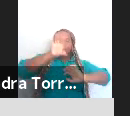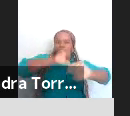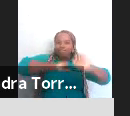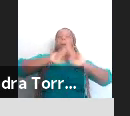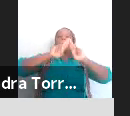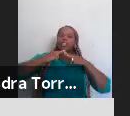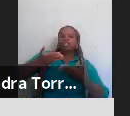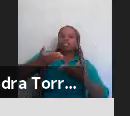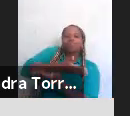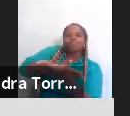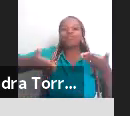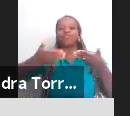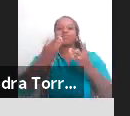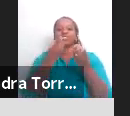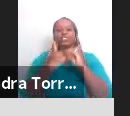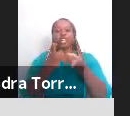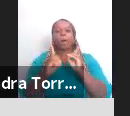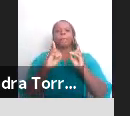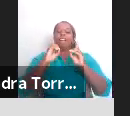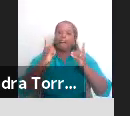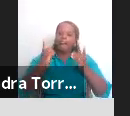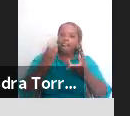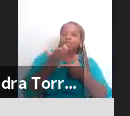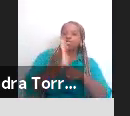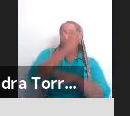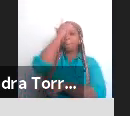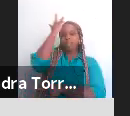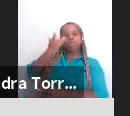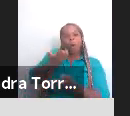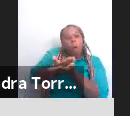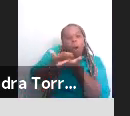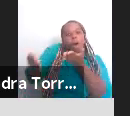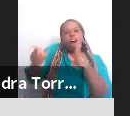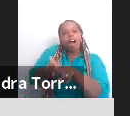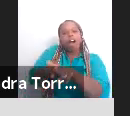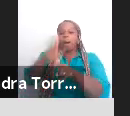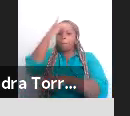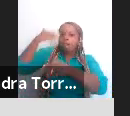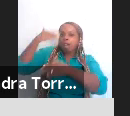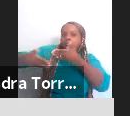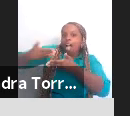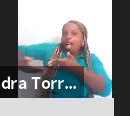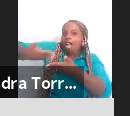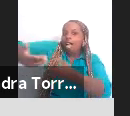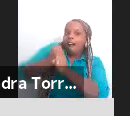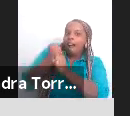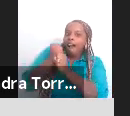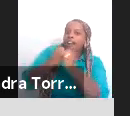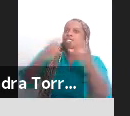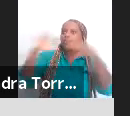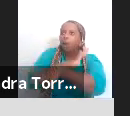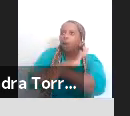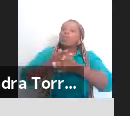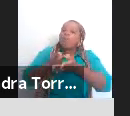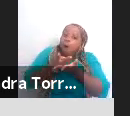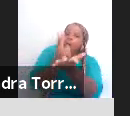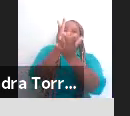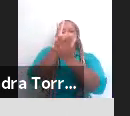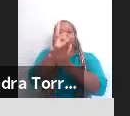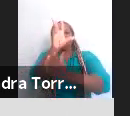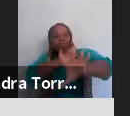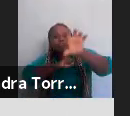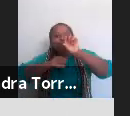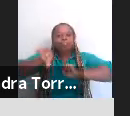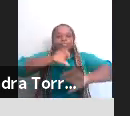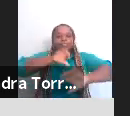abrigar tanto quem está começando quanto quem já quer, já tem anos de estrada e quer continuar se aprimorando, isso dá muito